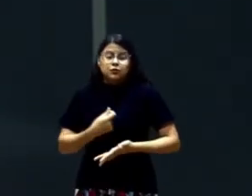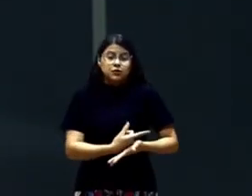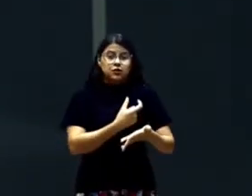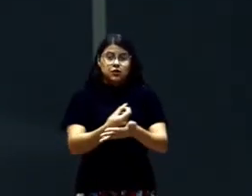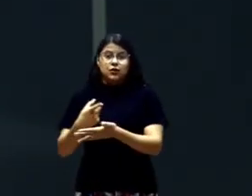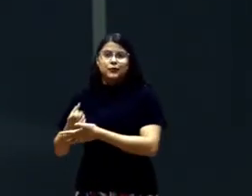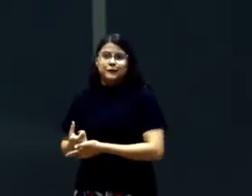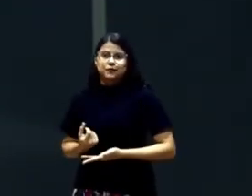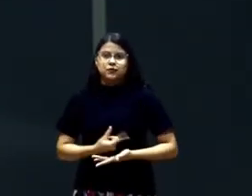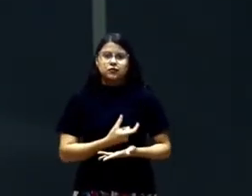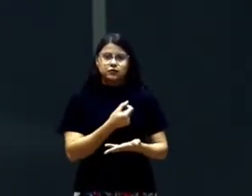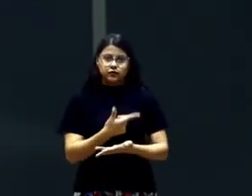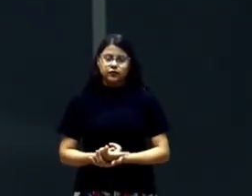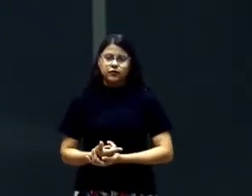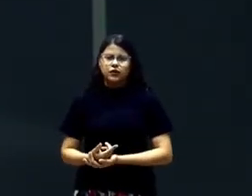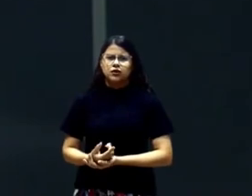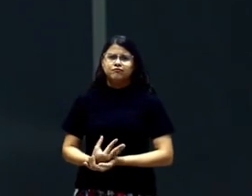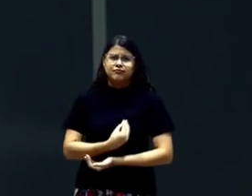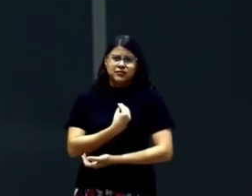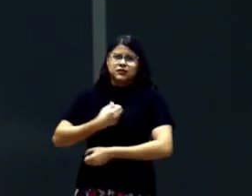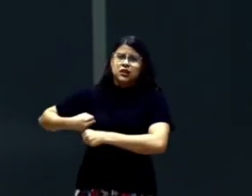Passa-se um período de tempo,